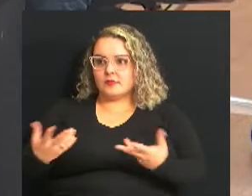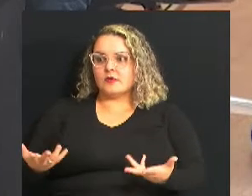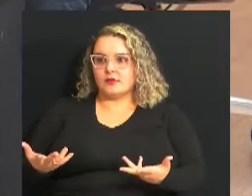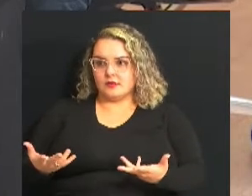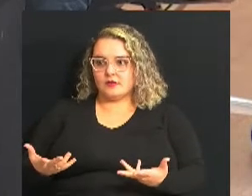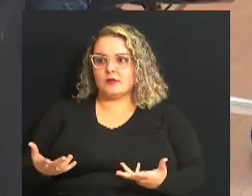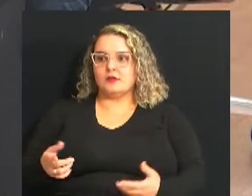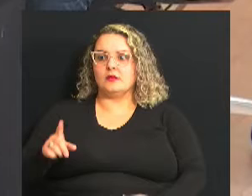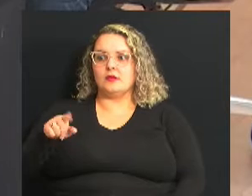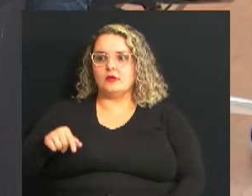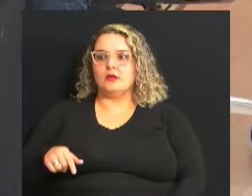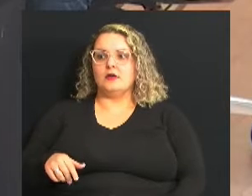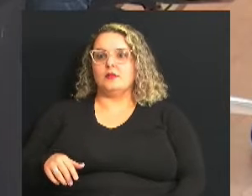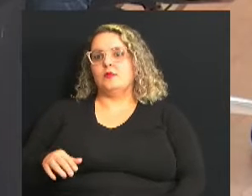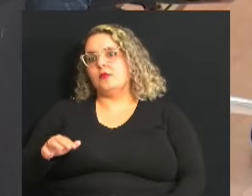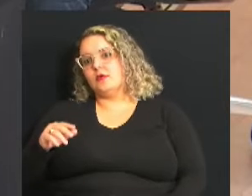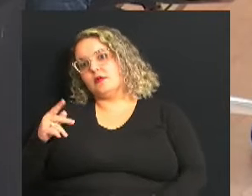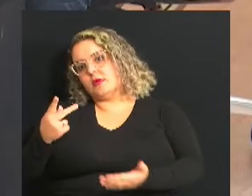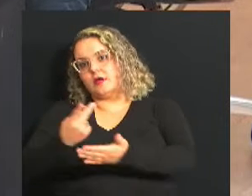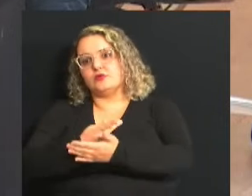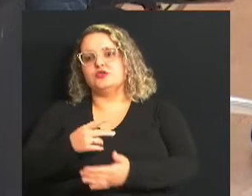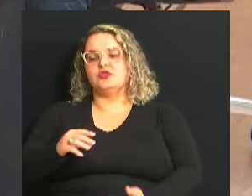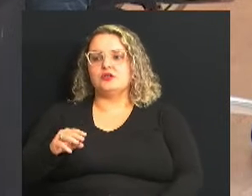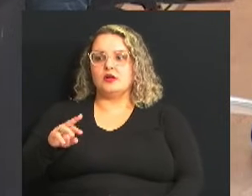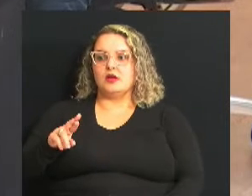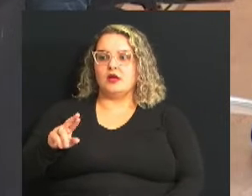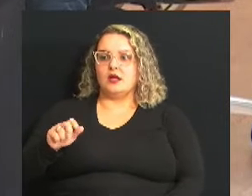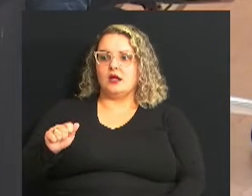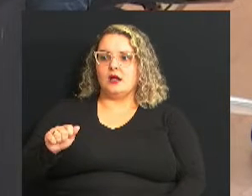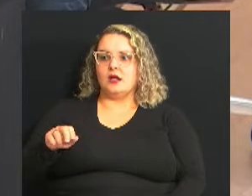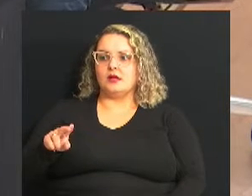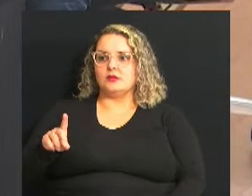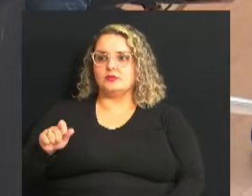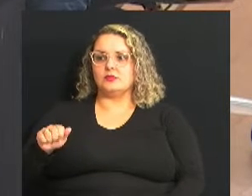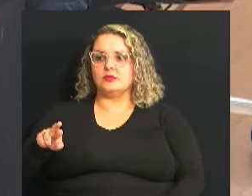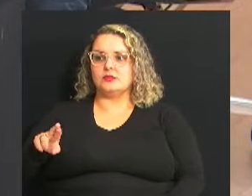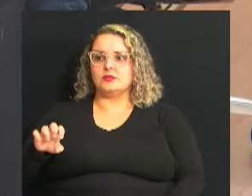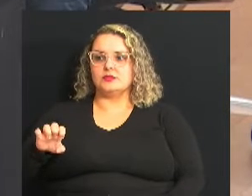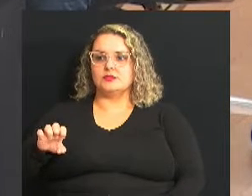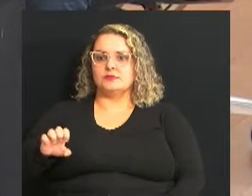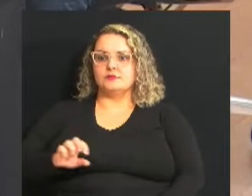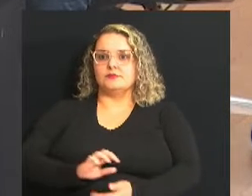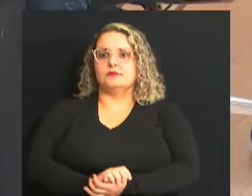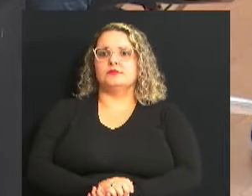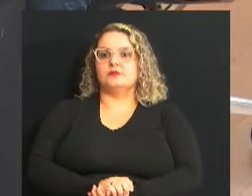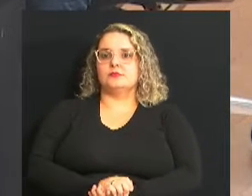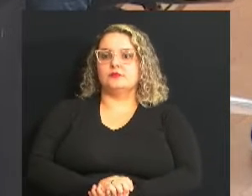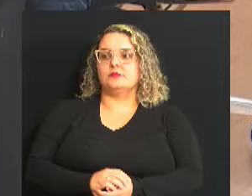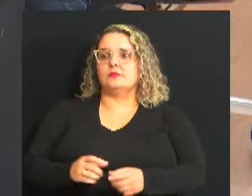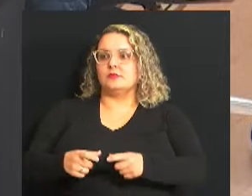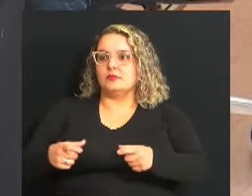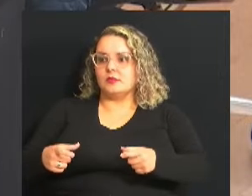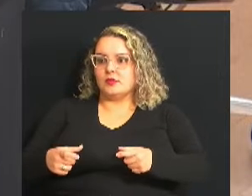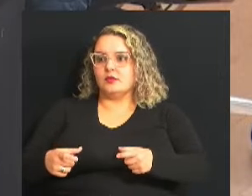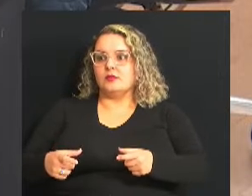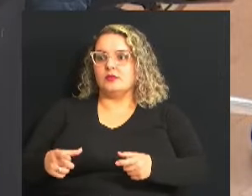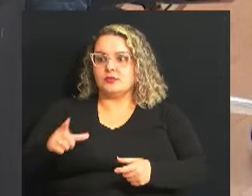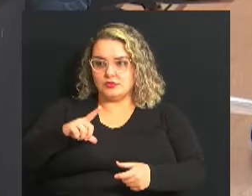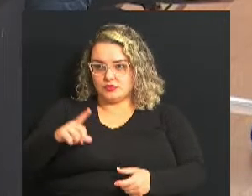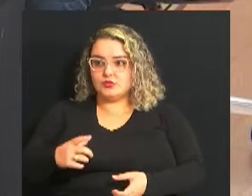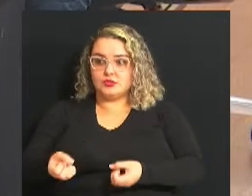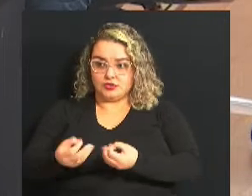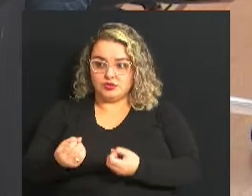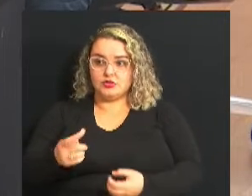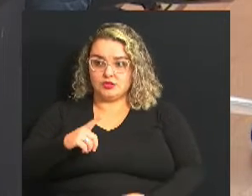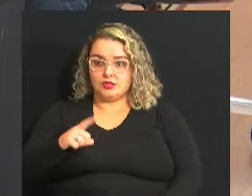por falha de hardware mesmo. Exatamente. Né? Uma placa. Ficaram sem... Os dados existiam lá, mas você não